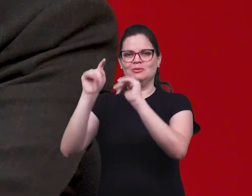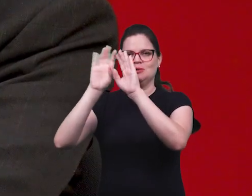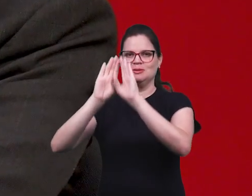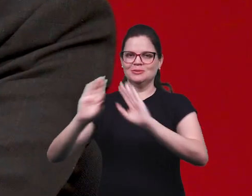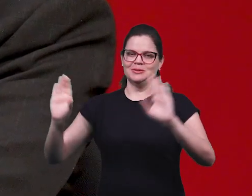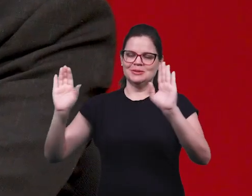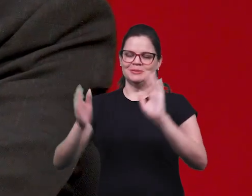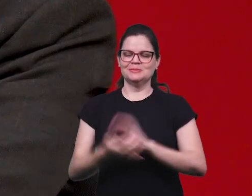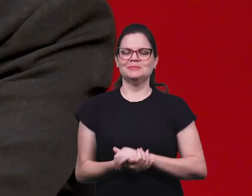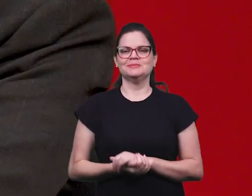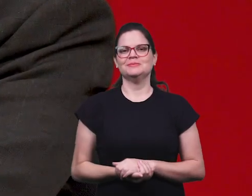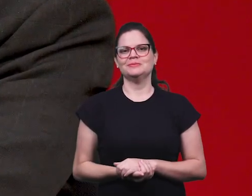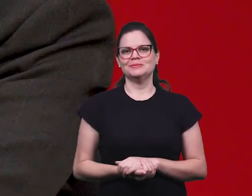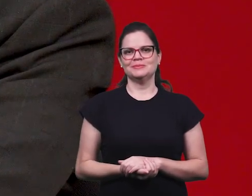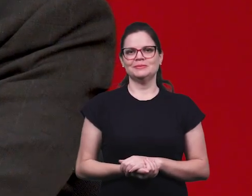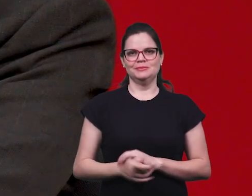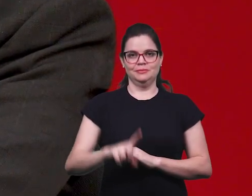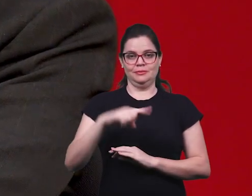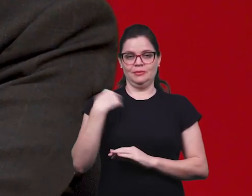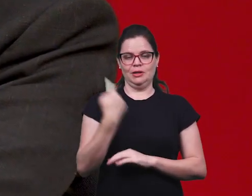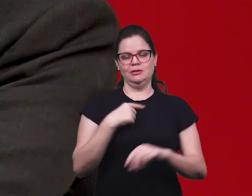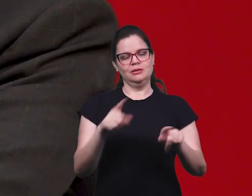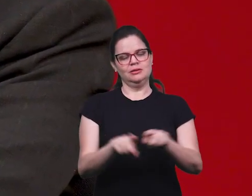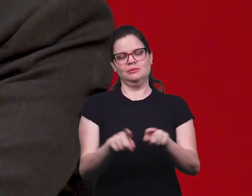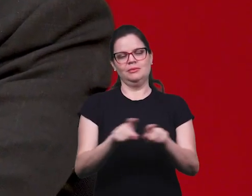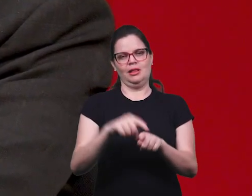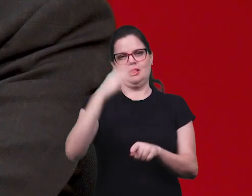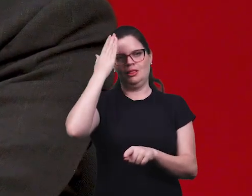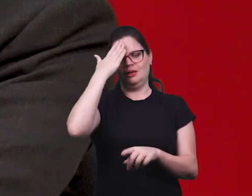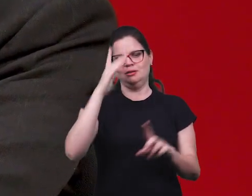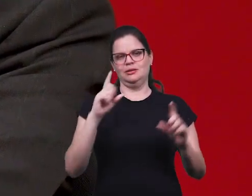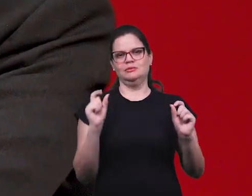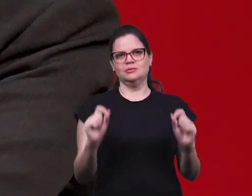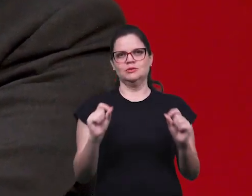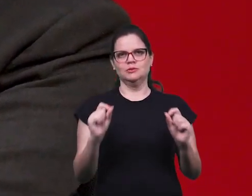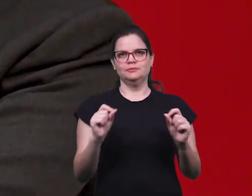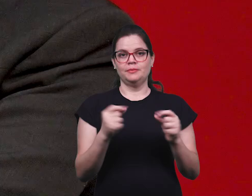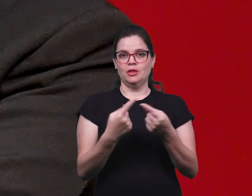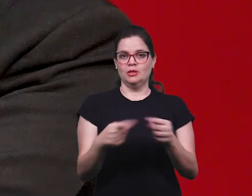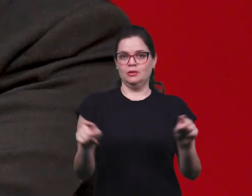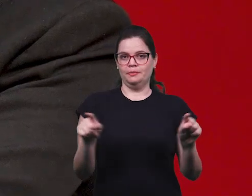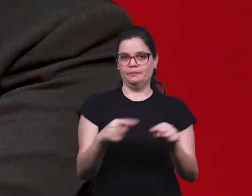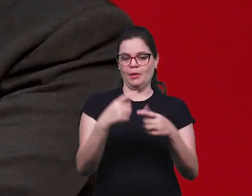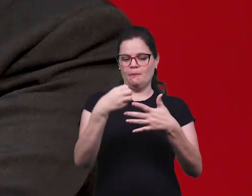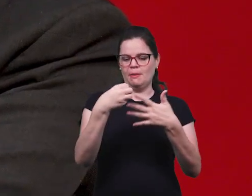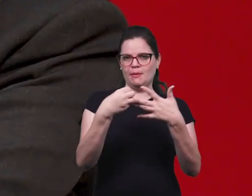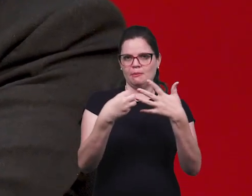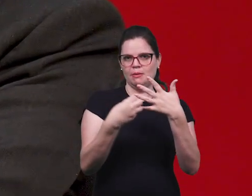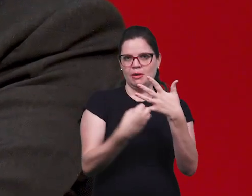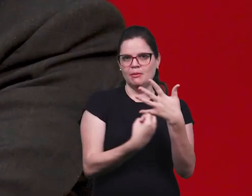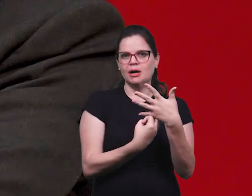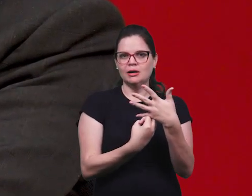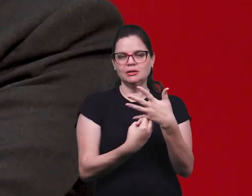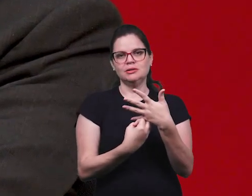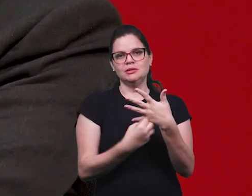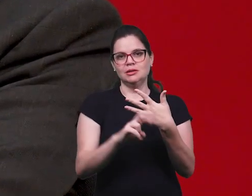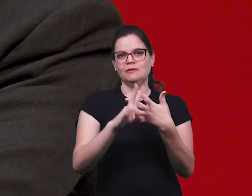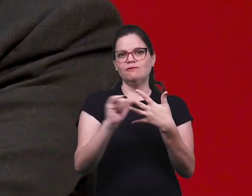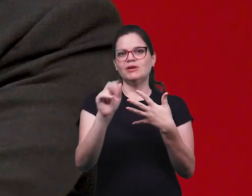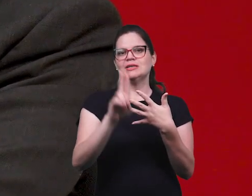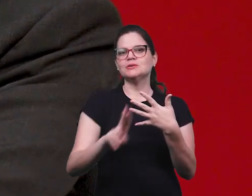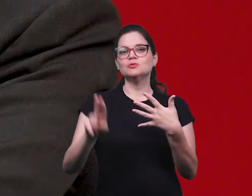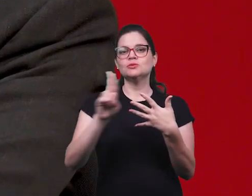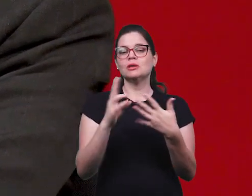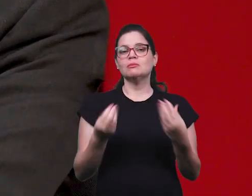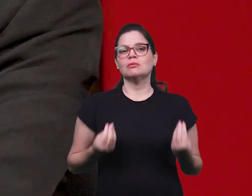né? E a gente sabe também que as notas musicais, a música, ela vai ser usada